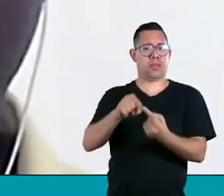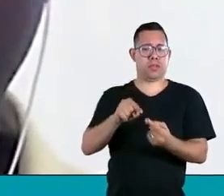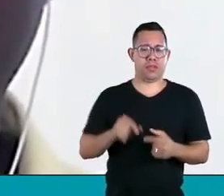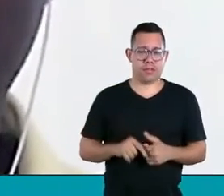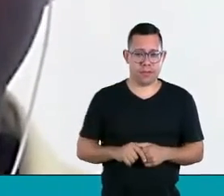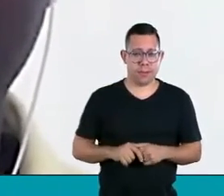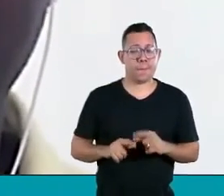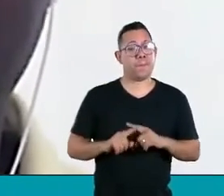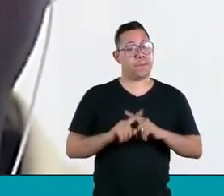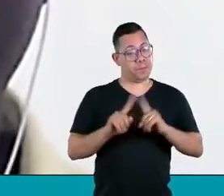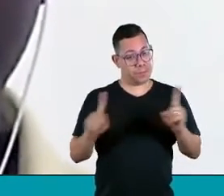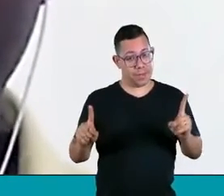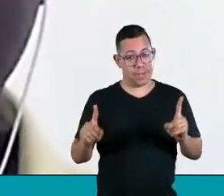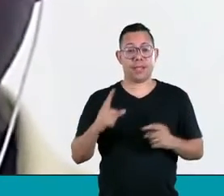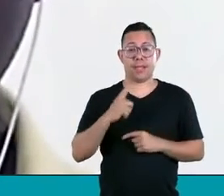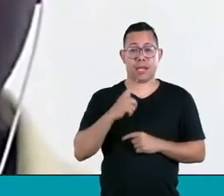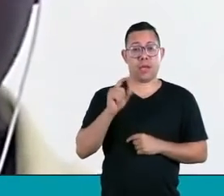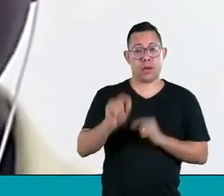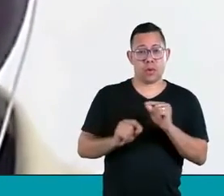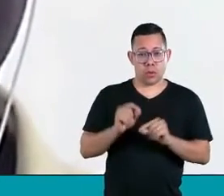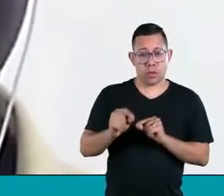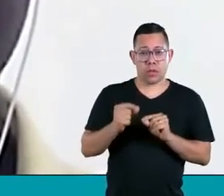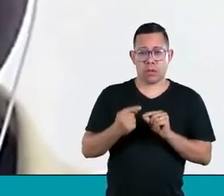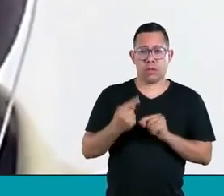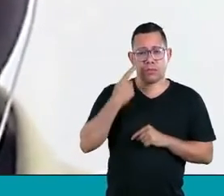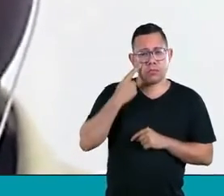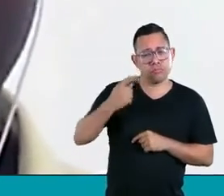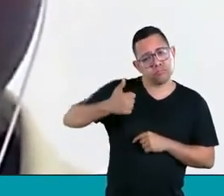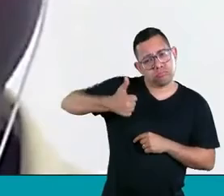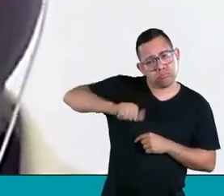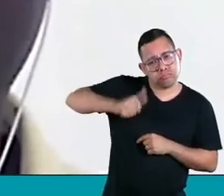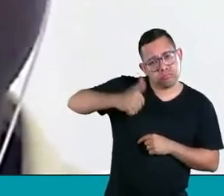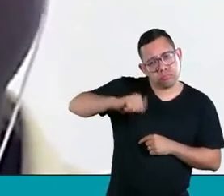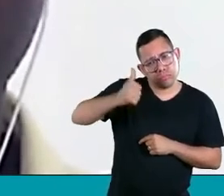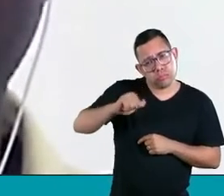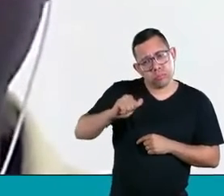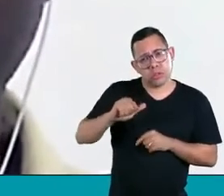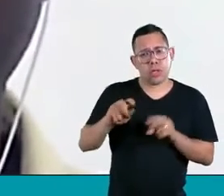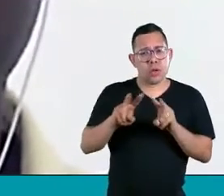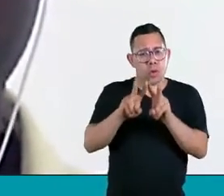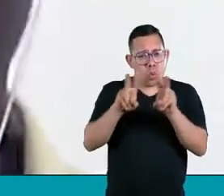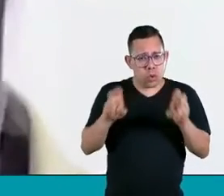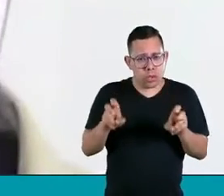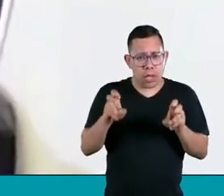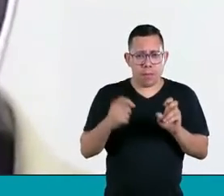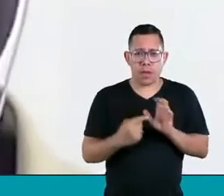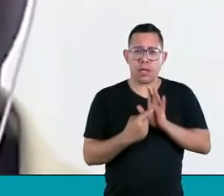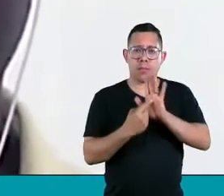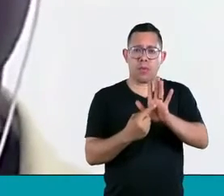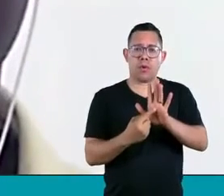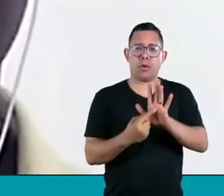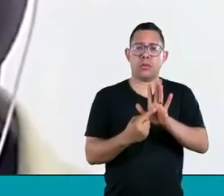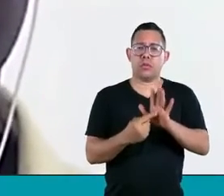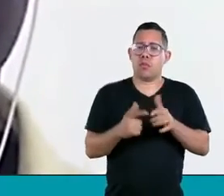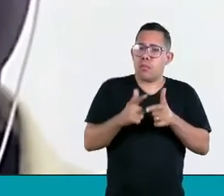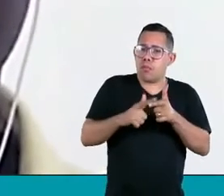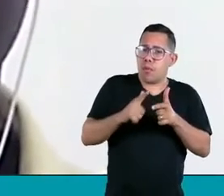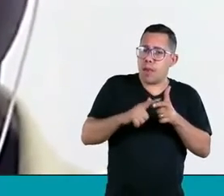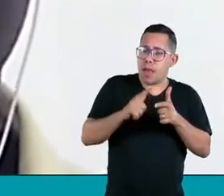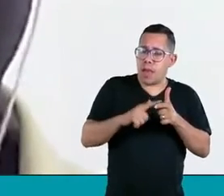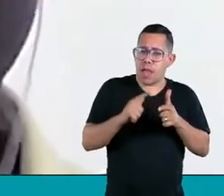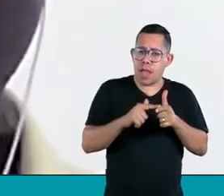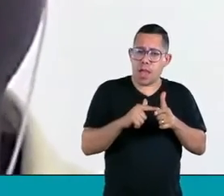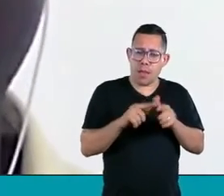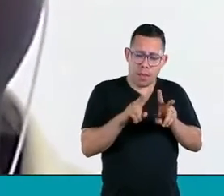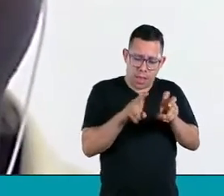expostos. Pelo contrário, é pela via da análise que asseguramos a crítica a essa abordagem em relação ao problema levantado.